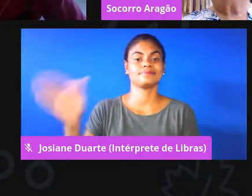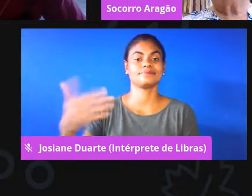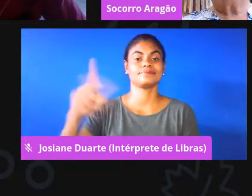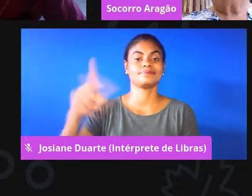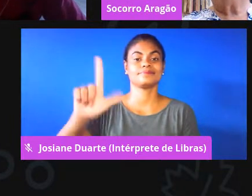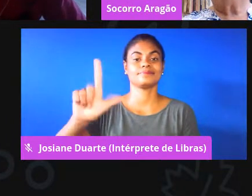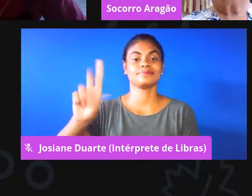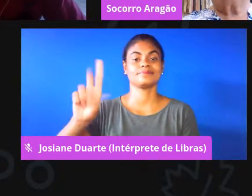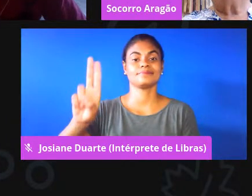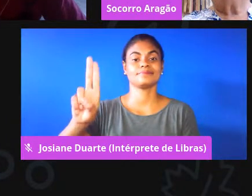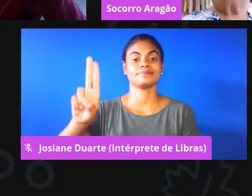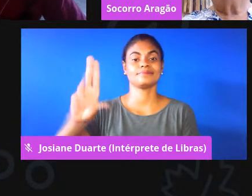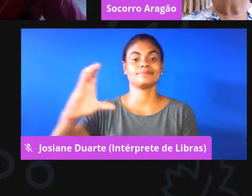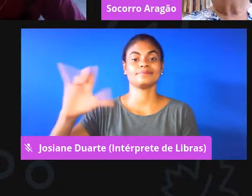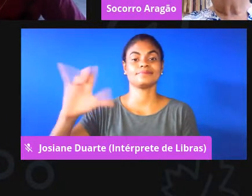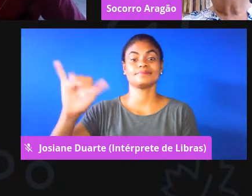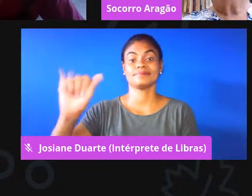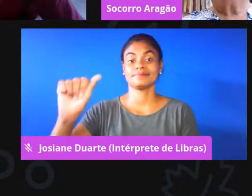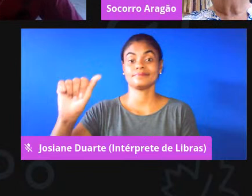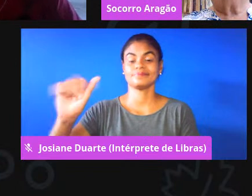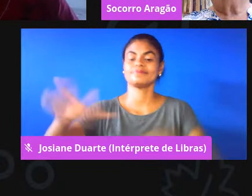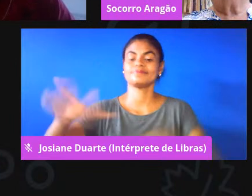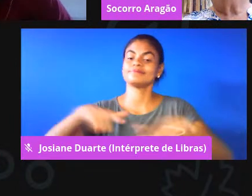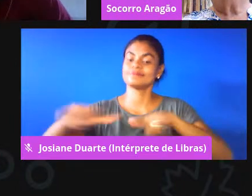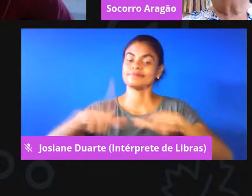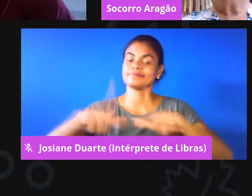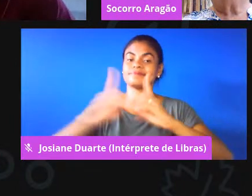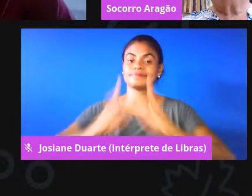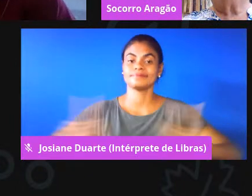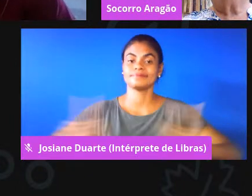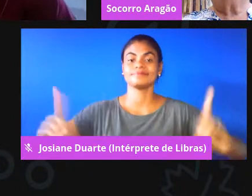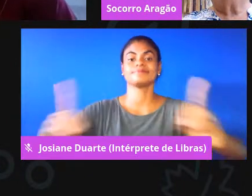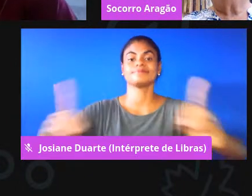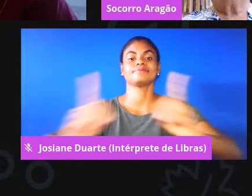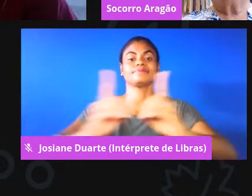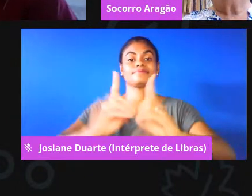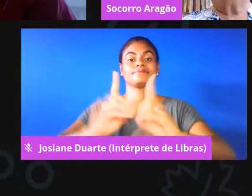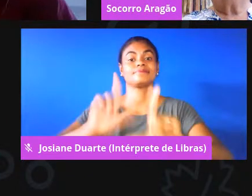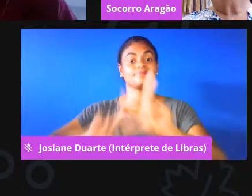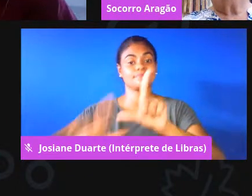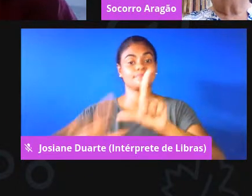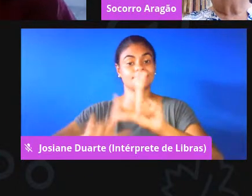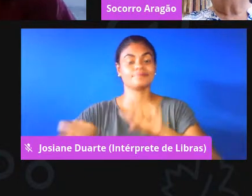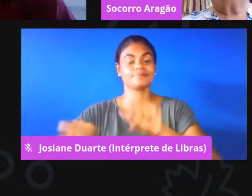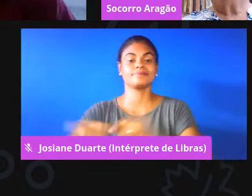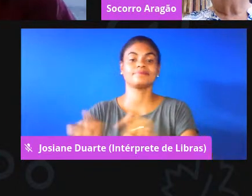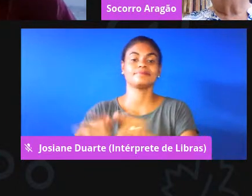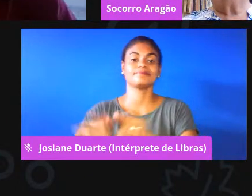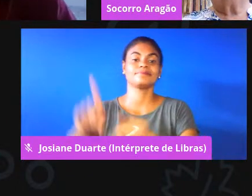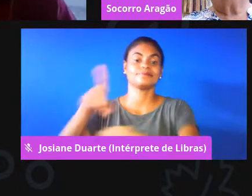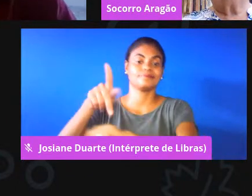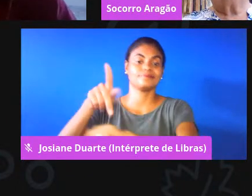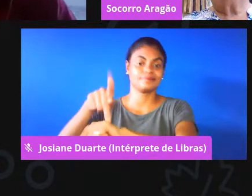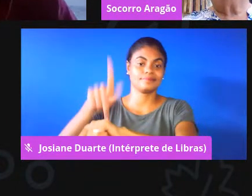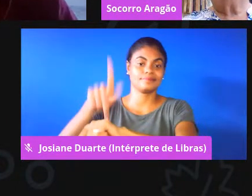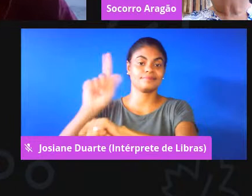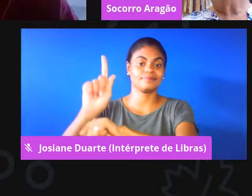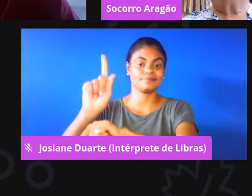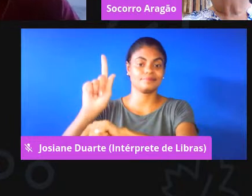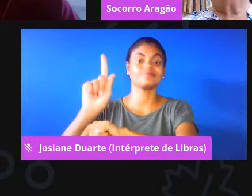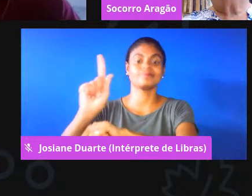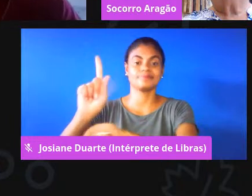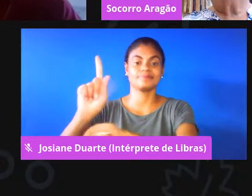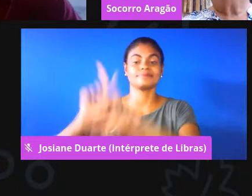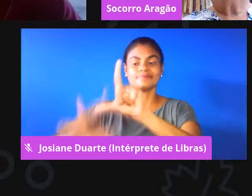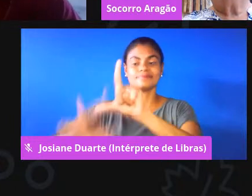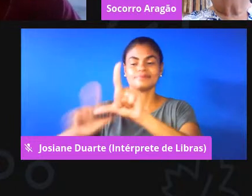Letras e no Programa de Pós-Graduação em Letras. E é um grande prazer